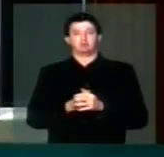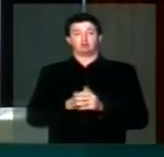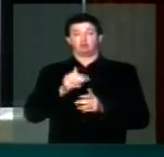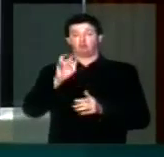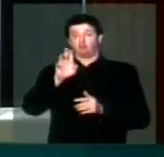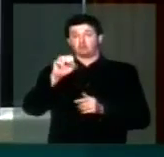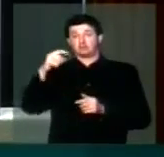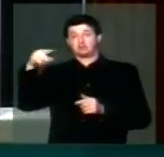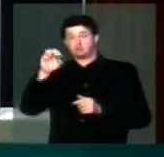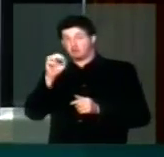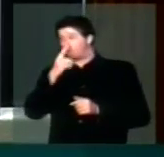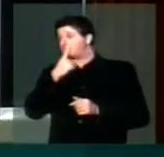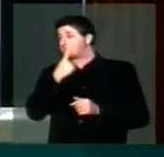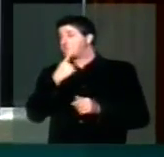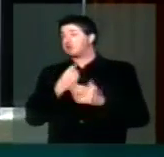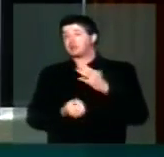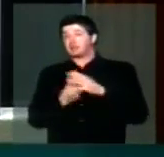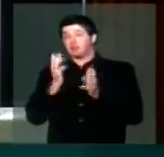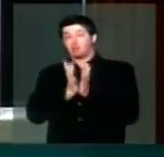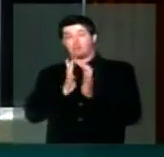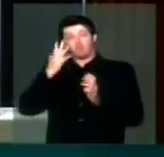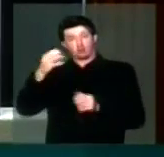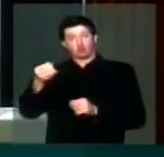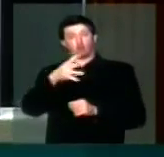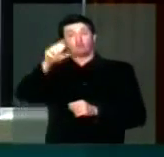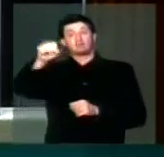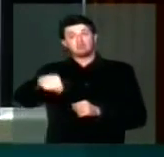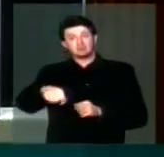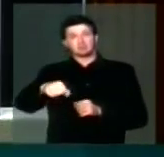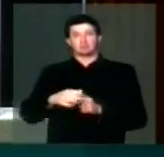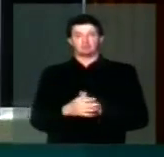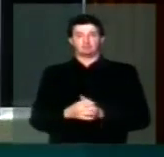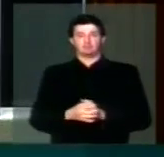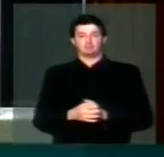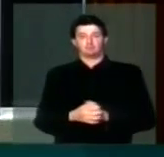fusão cria, sim, um novo partido.